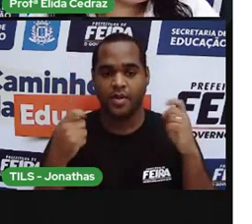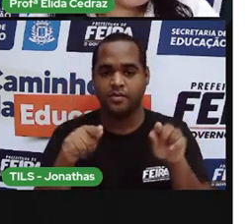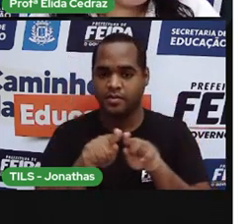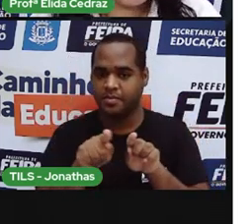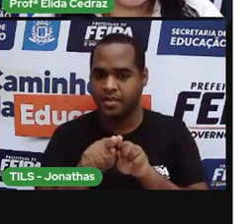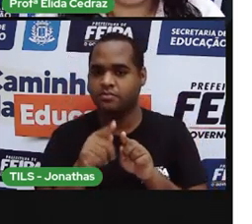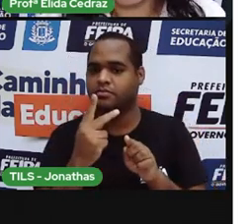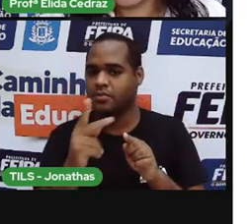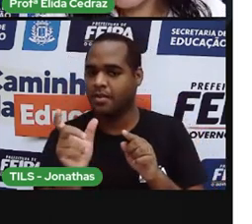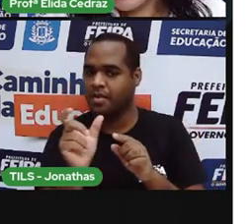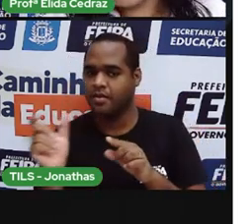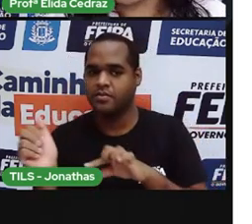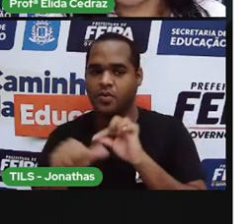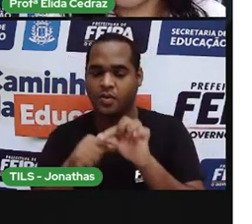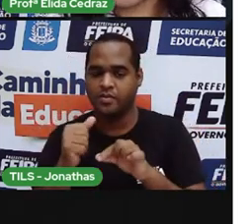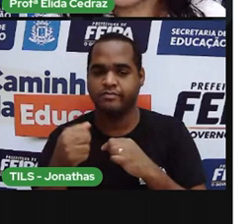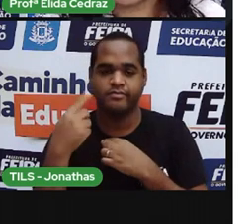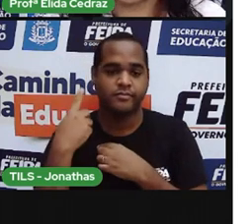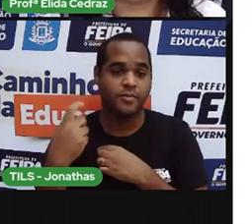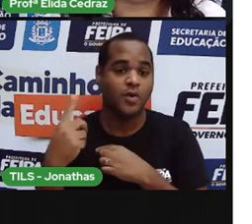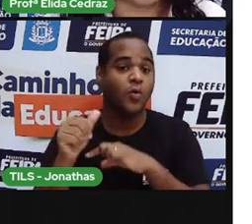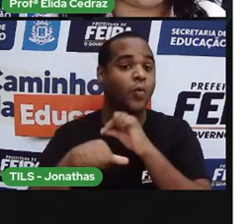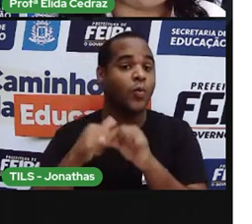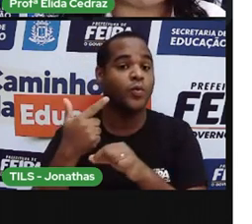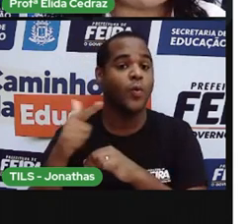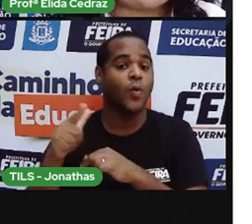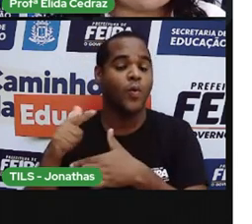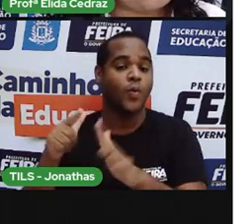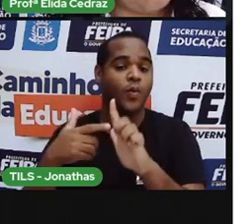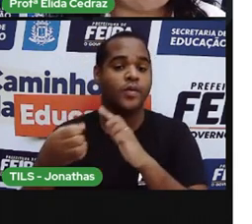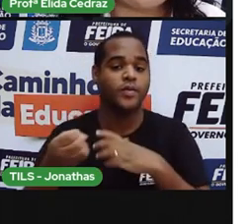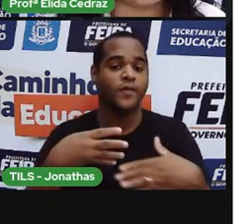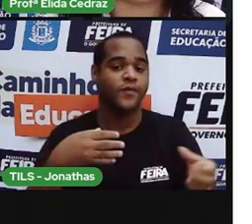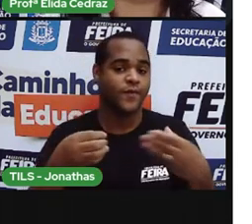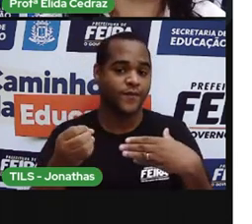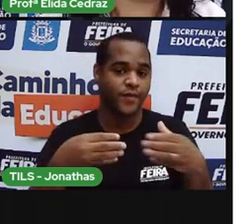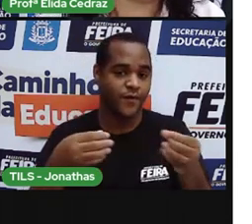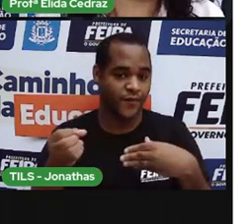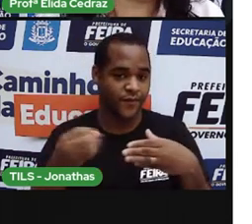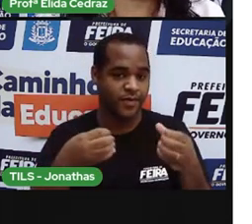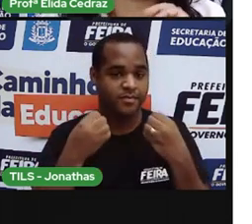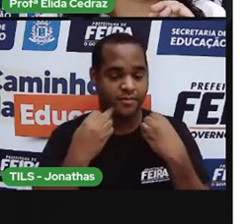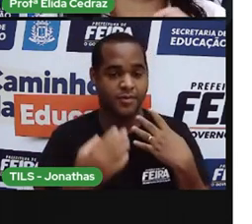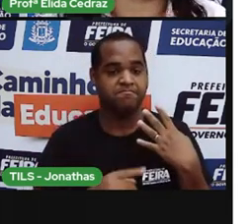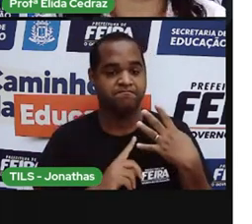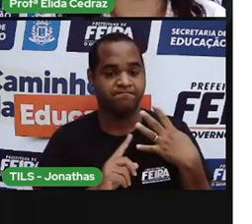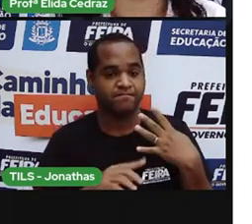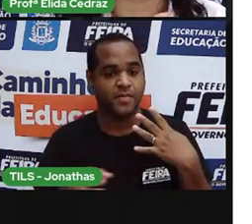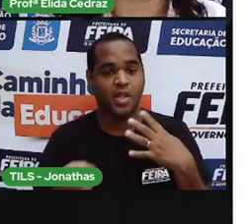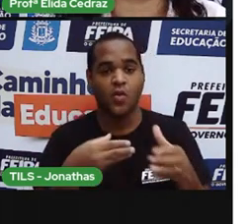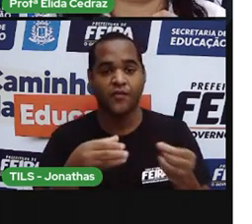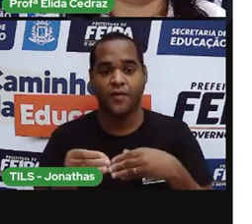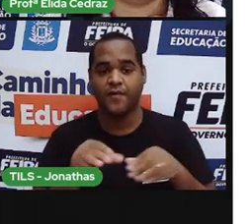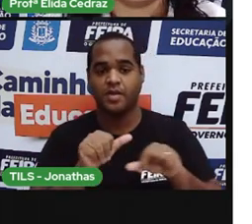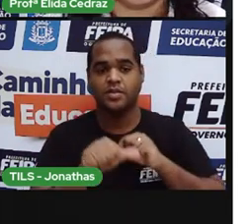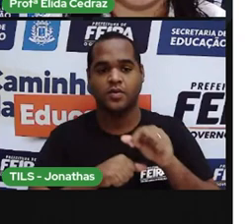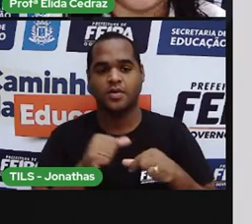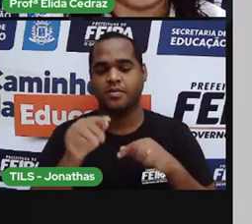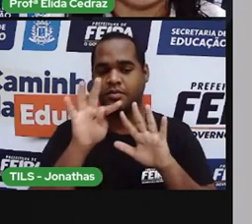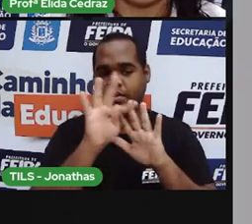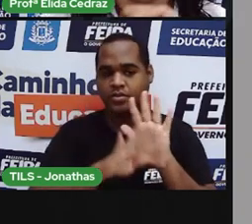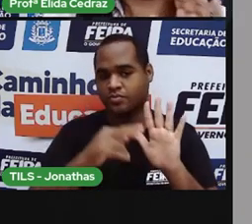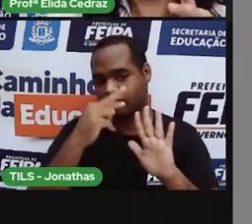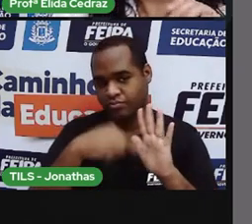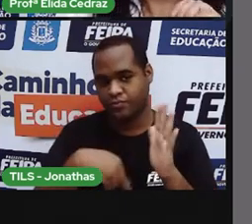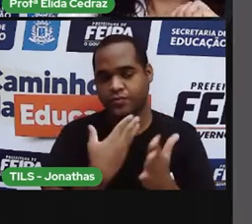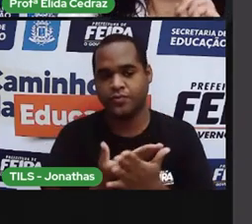muda a palavra. E formamos também palavras novas a partir de palavras dos textos